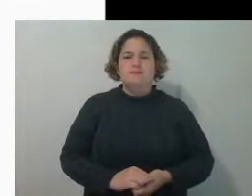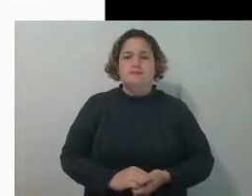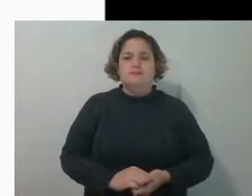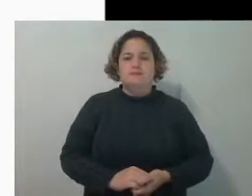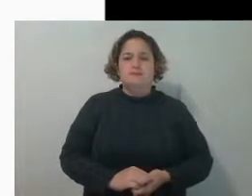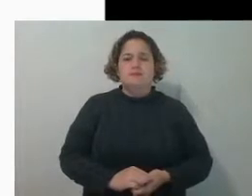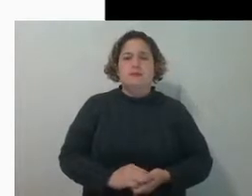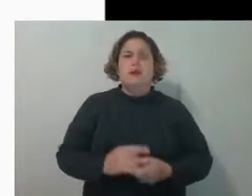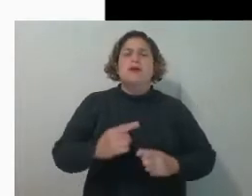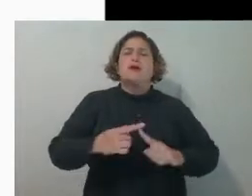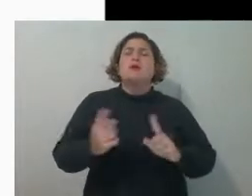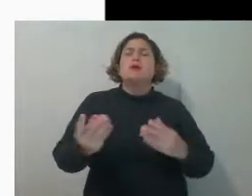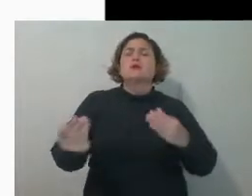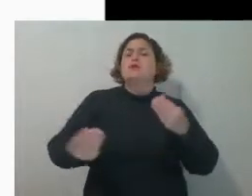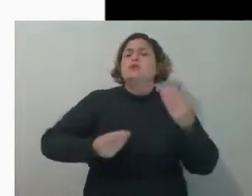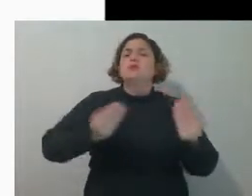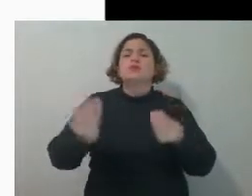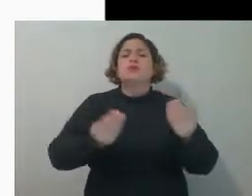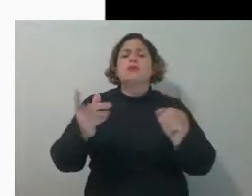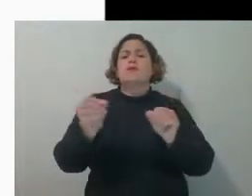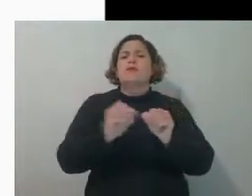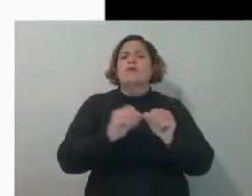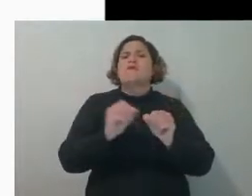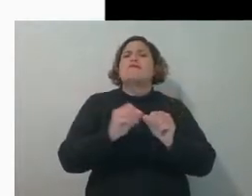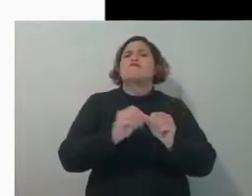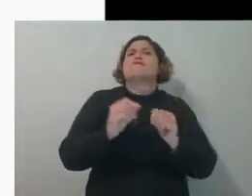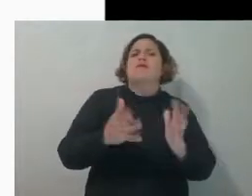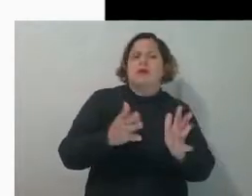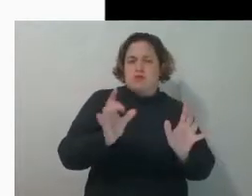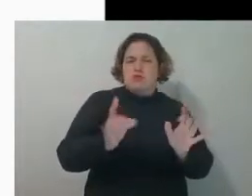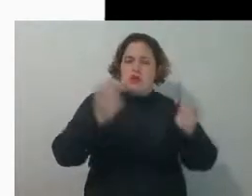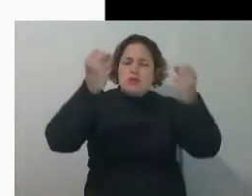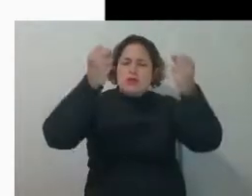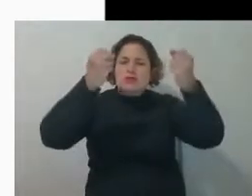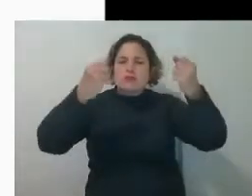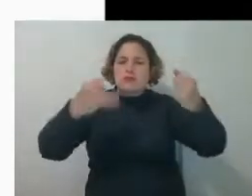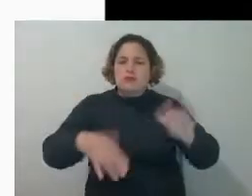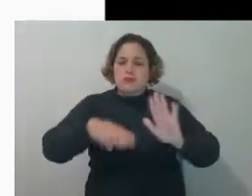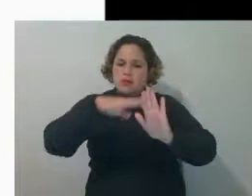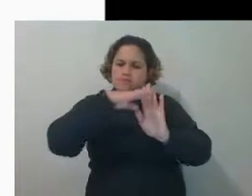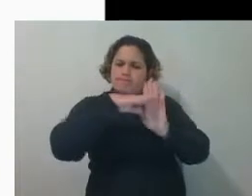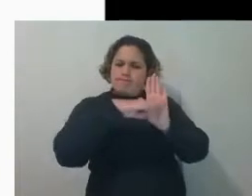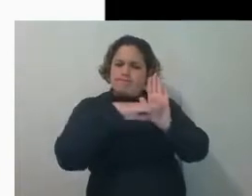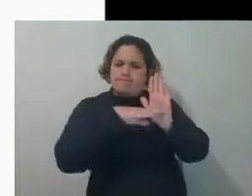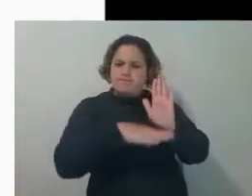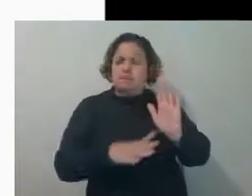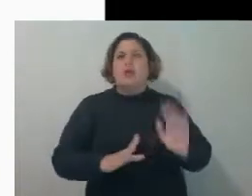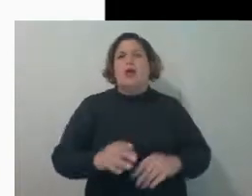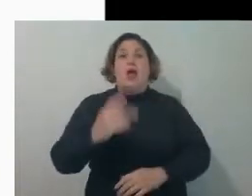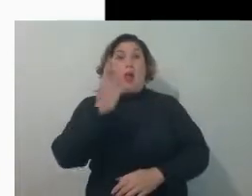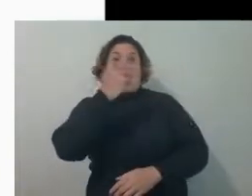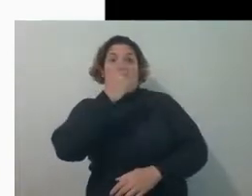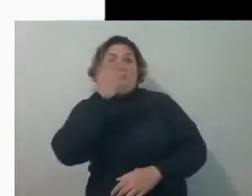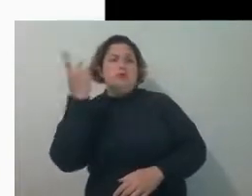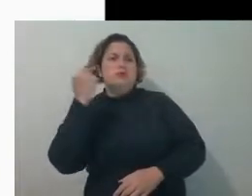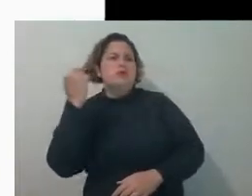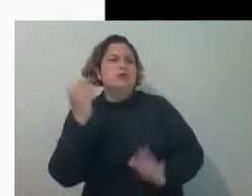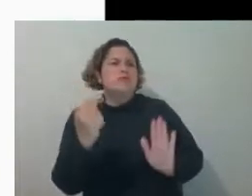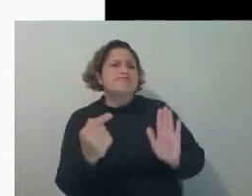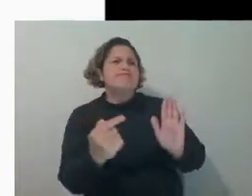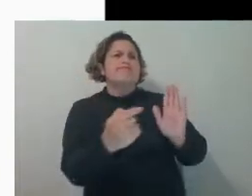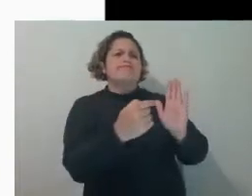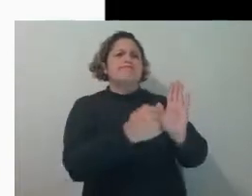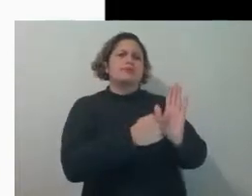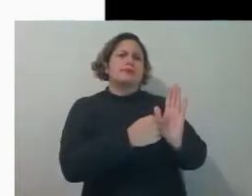Então, como é feito, né, mais ou menos para vocês terem ideia das fiscalizações de denúncias de maus tratos. Então, o que acontece?